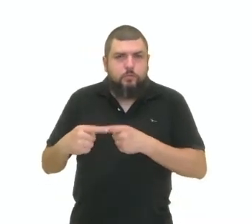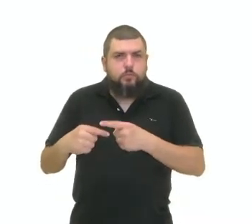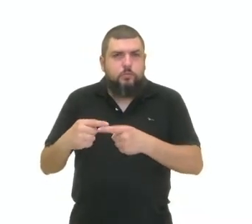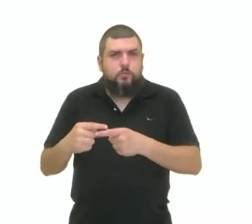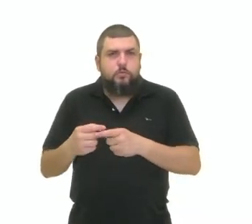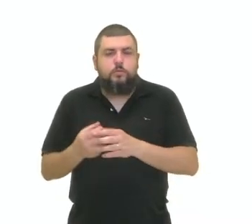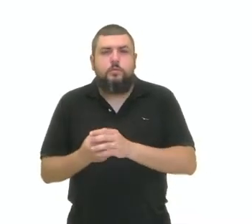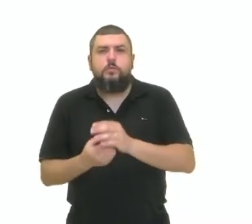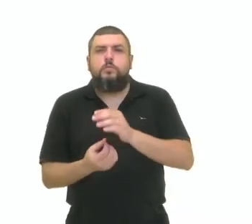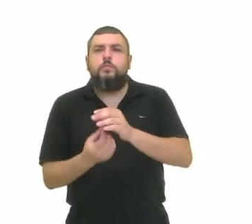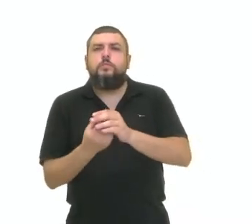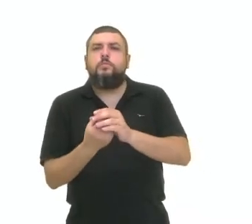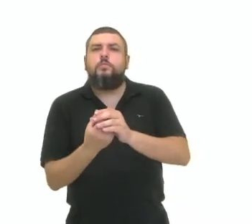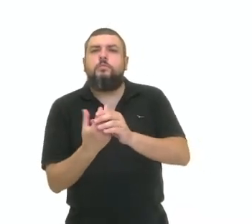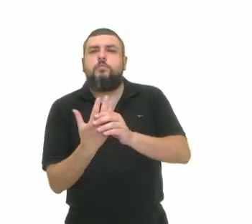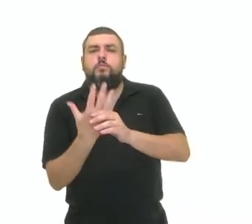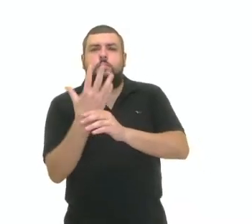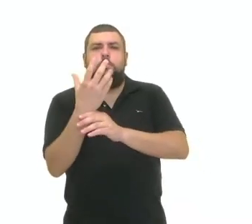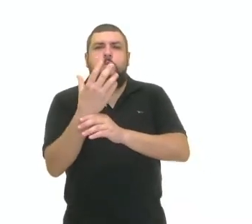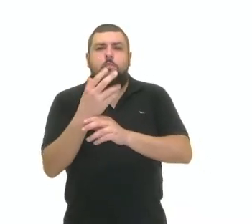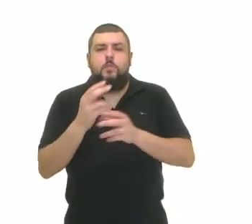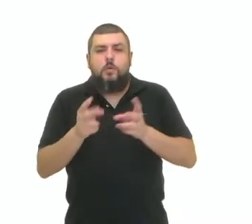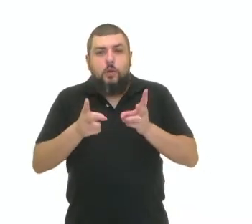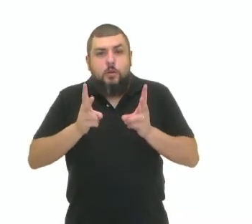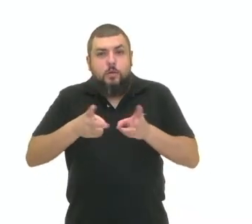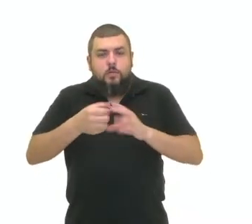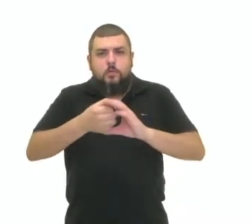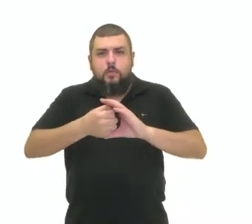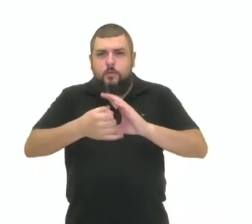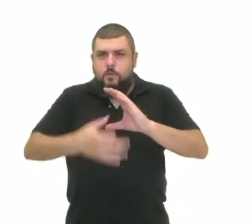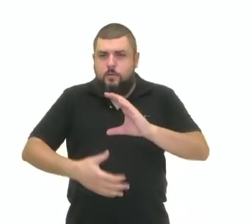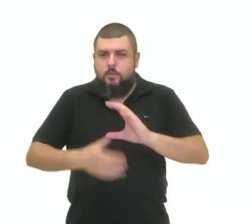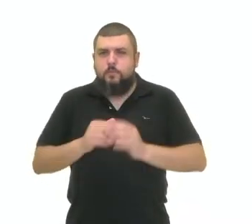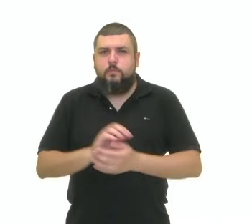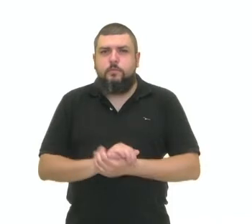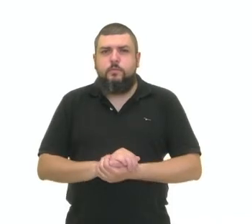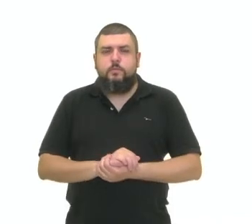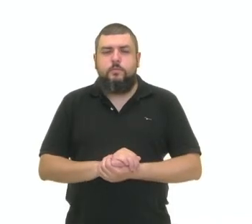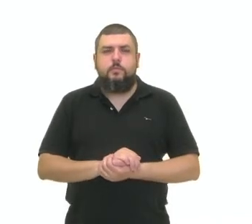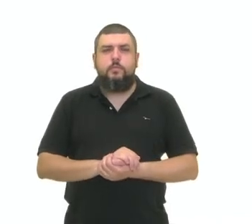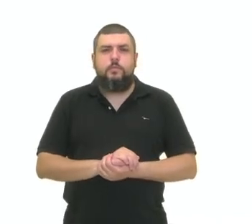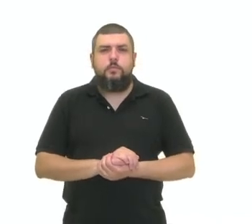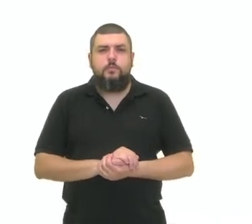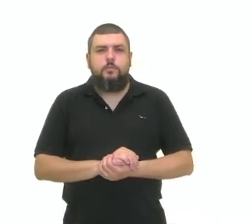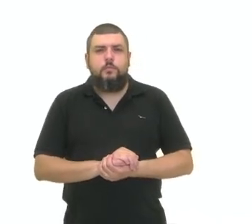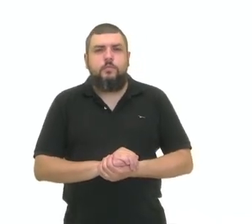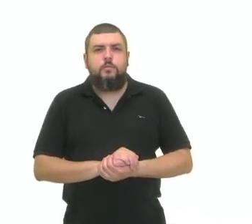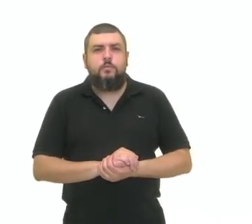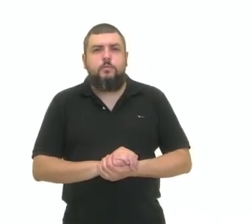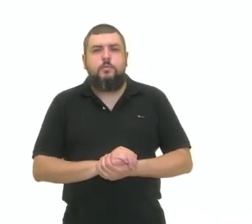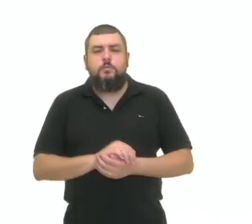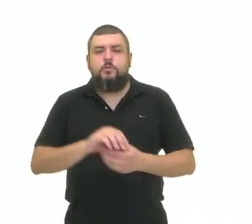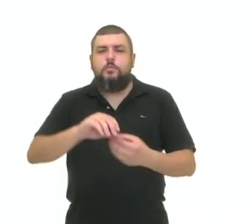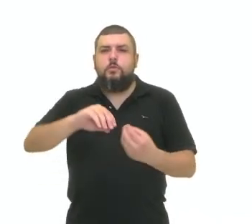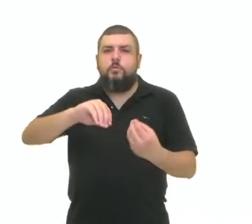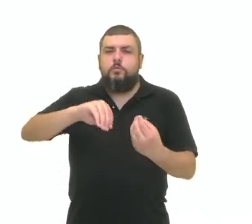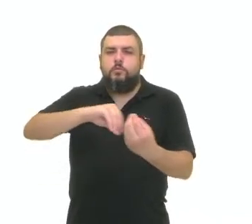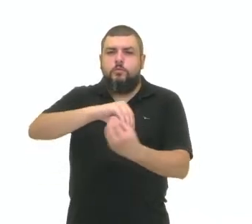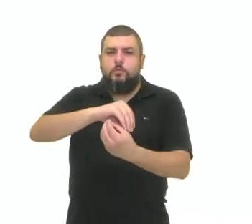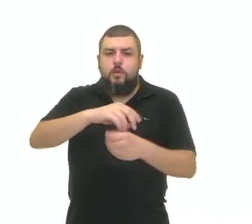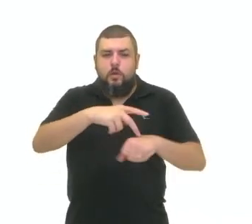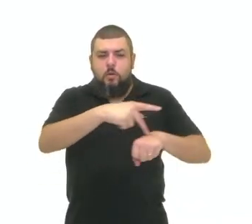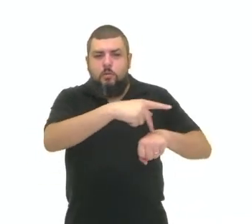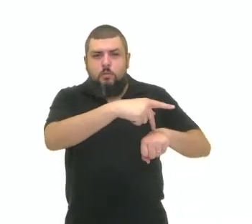originar plantas com as mesmas características. O cruzamento entre as plantas puras de